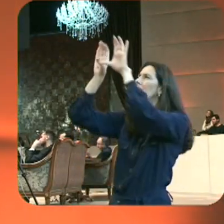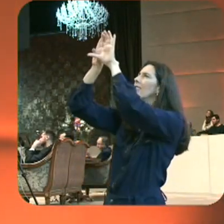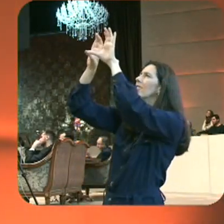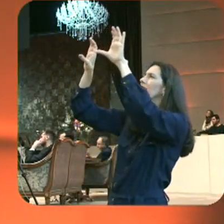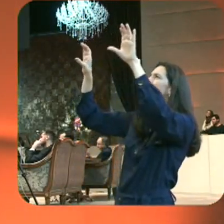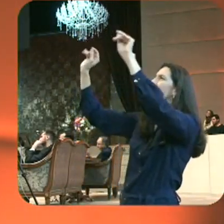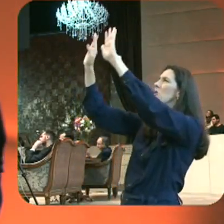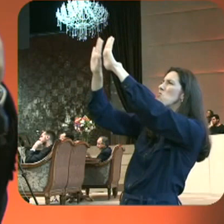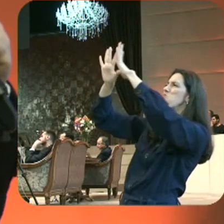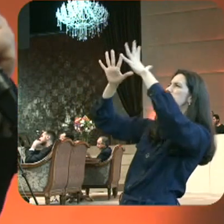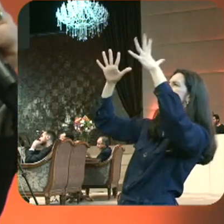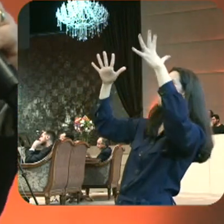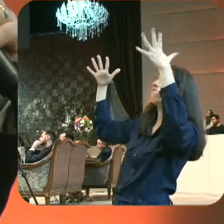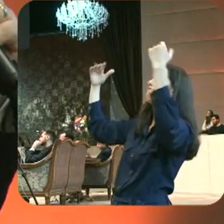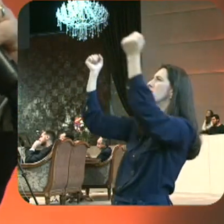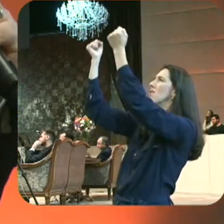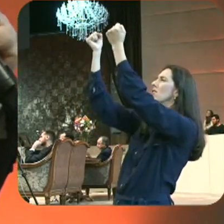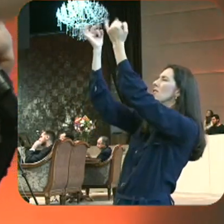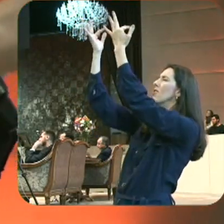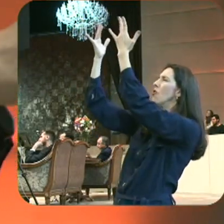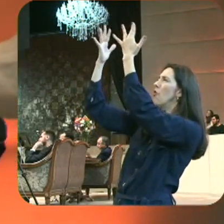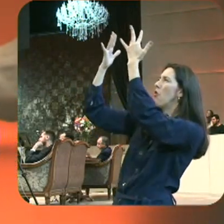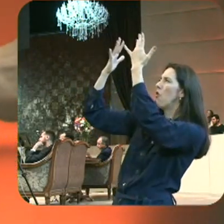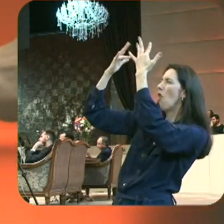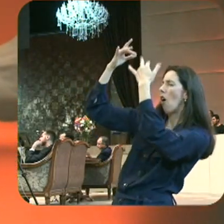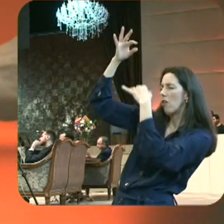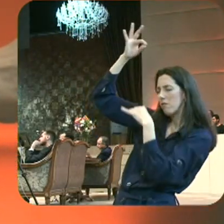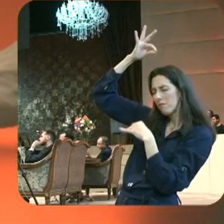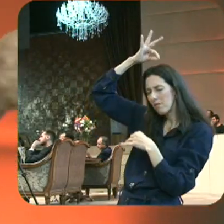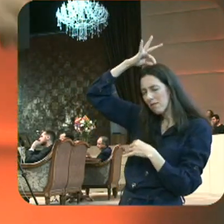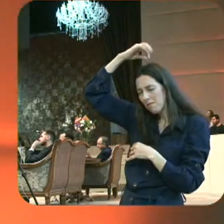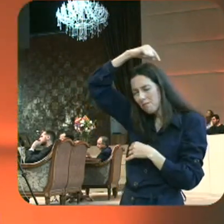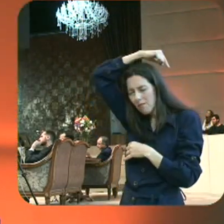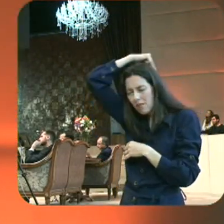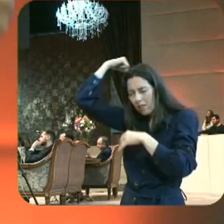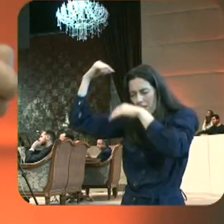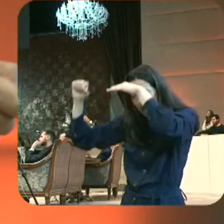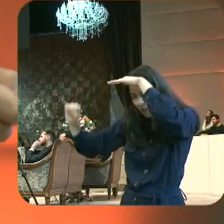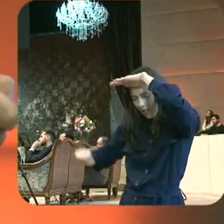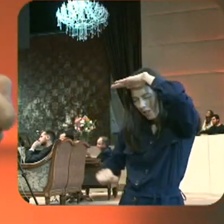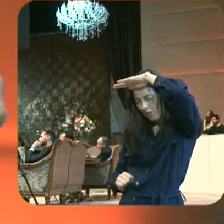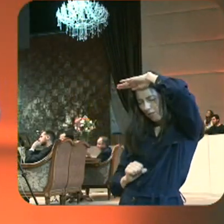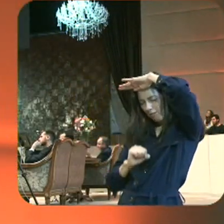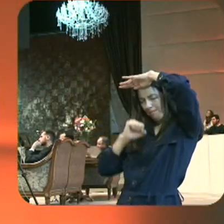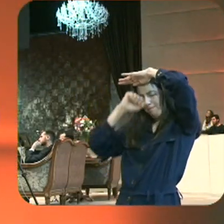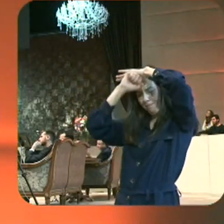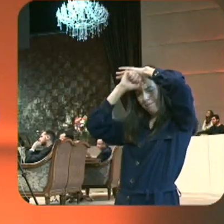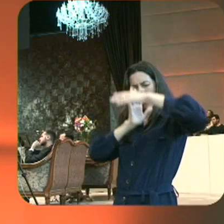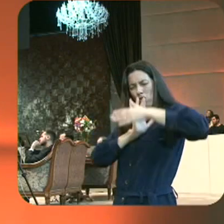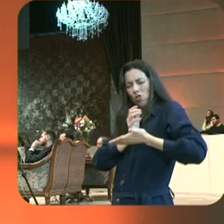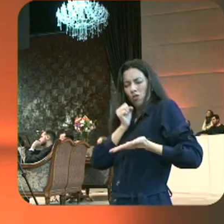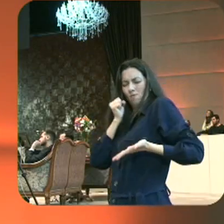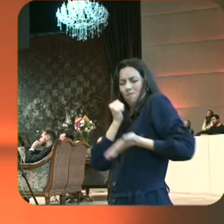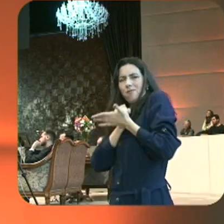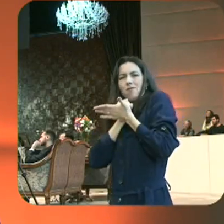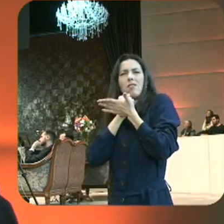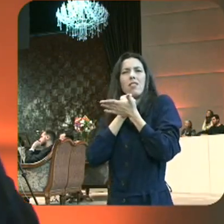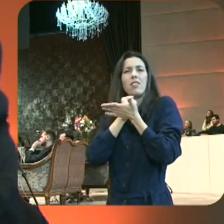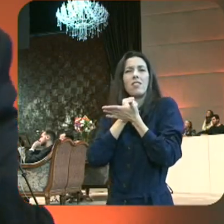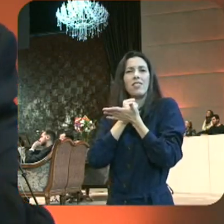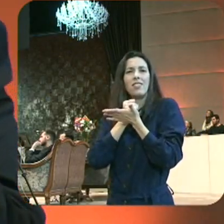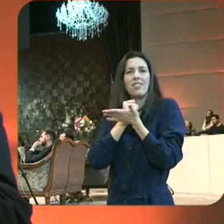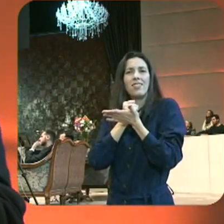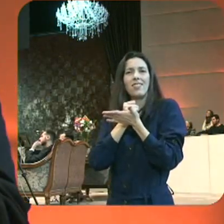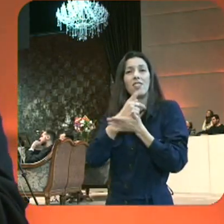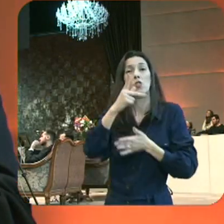dos céus e Ele derramou o Espírito Santo sobre a tua vida, colocou a marca de selo sobre você. E